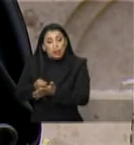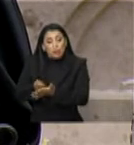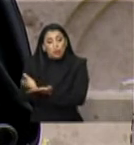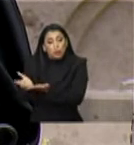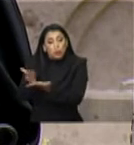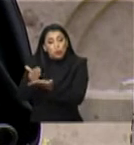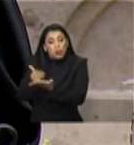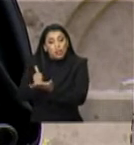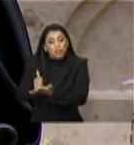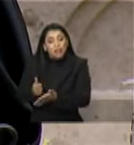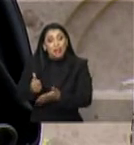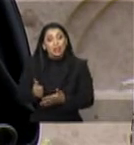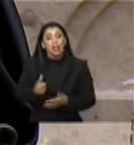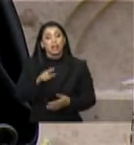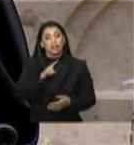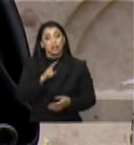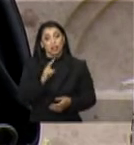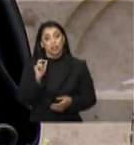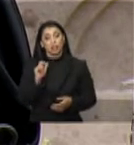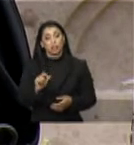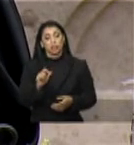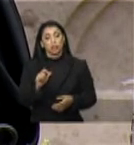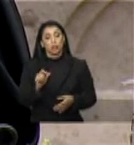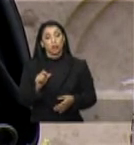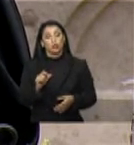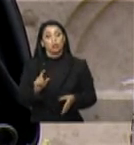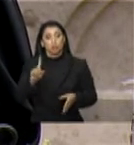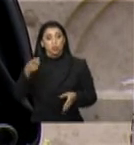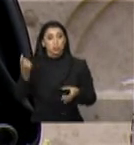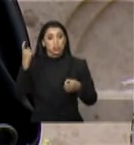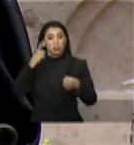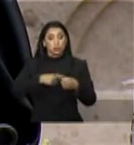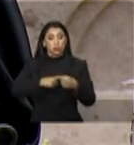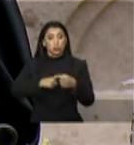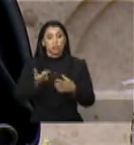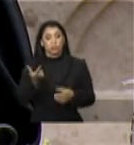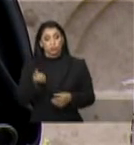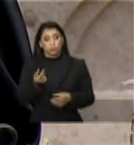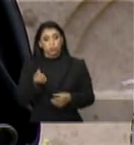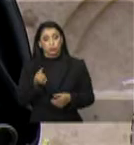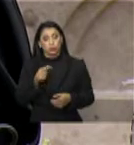em operações e overnight ou de aquisição de certificados